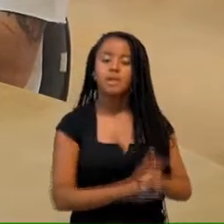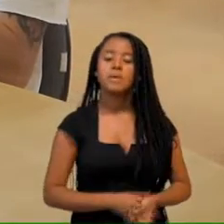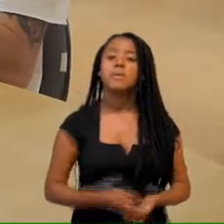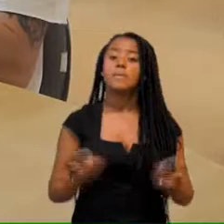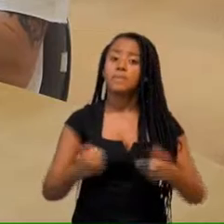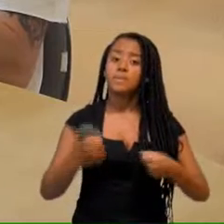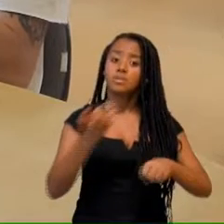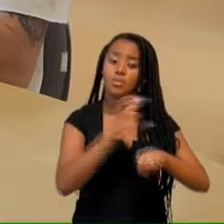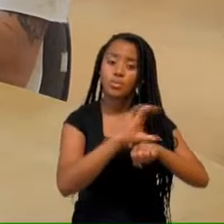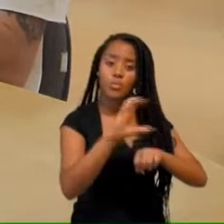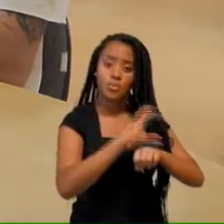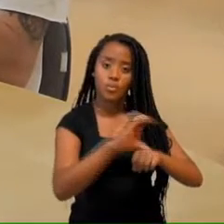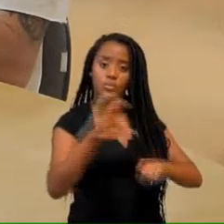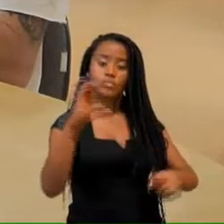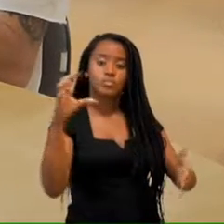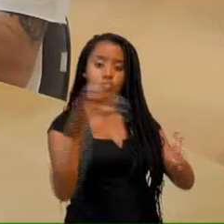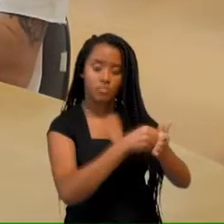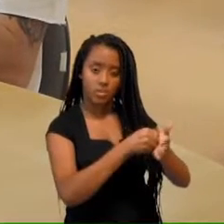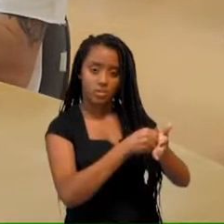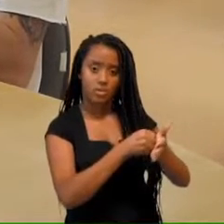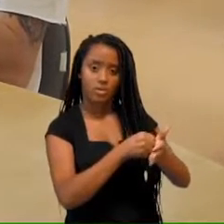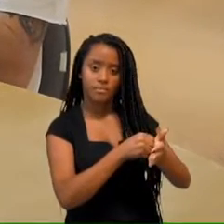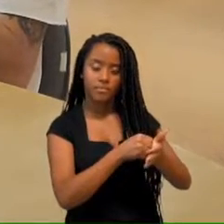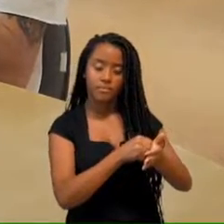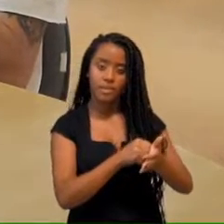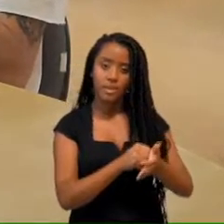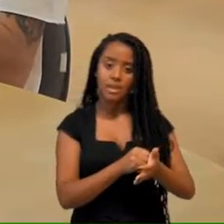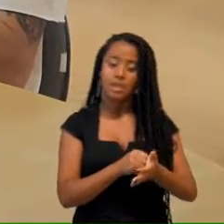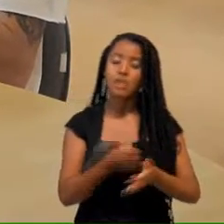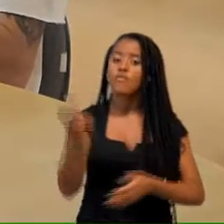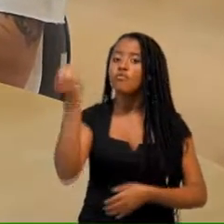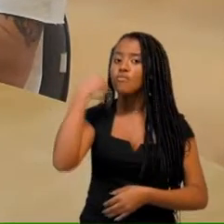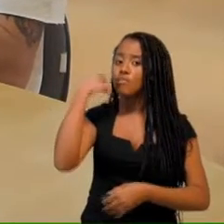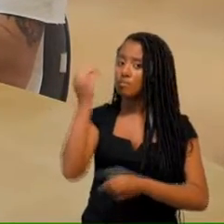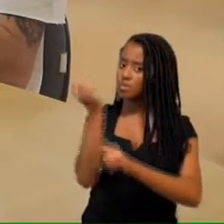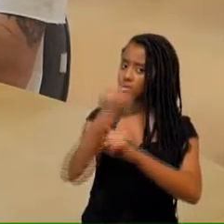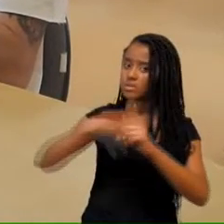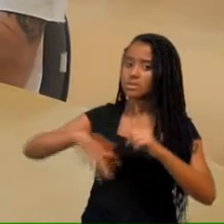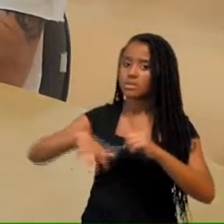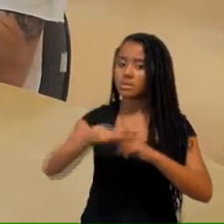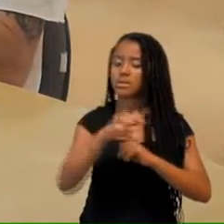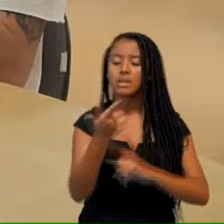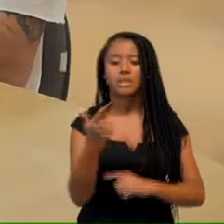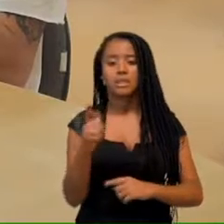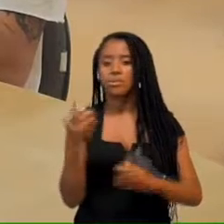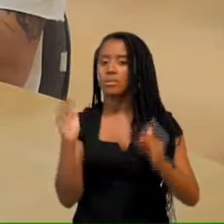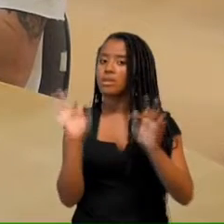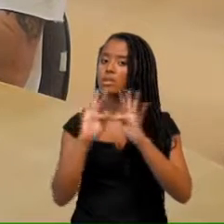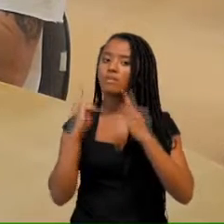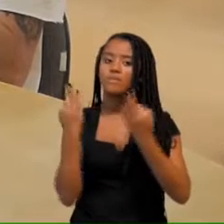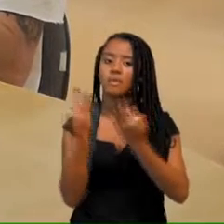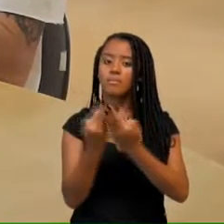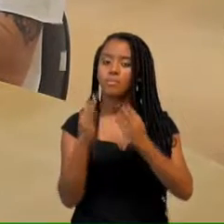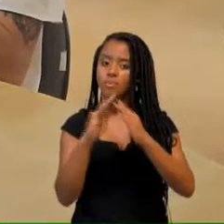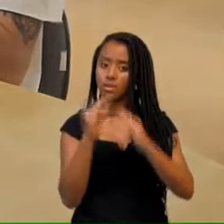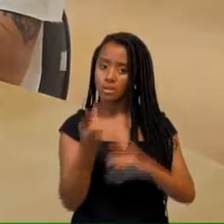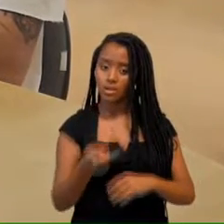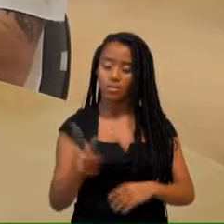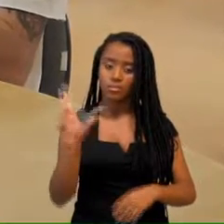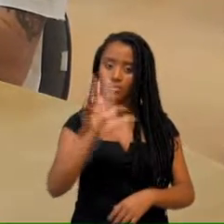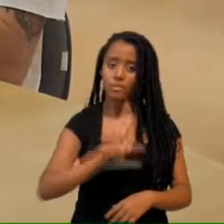num curso da UFO e tá em tá em situação de vulnerabilidade socioeconômica e não ter a família morando aqui em